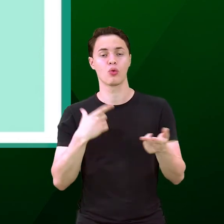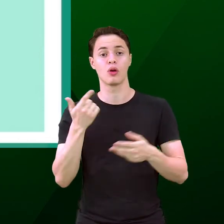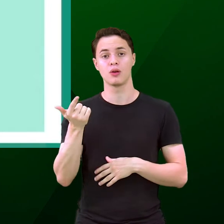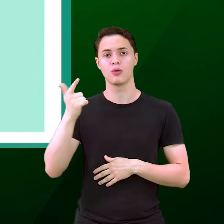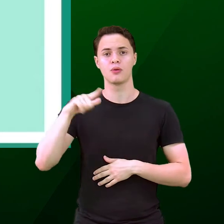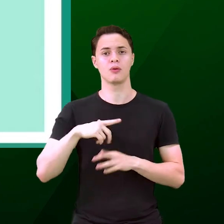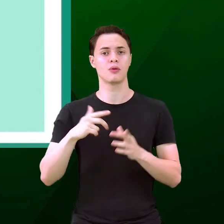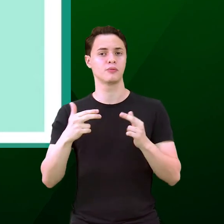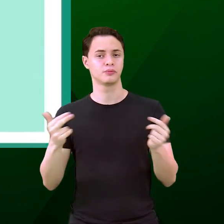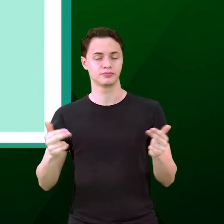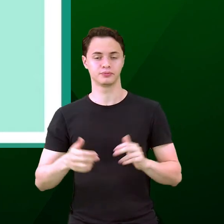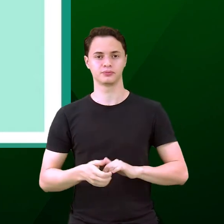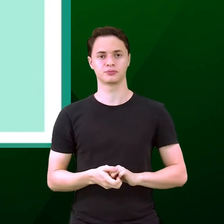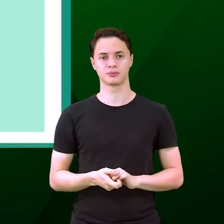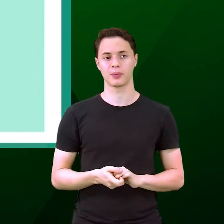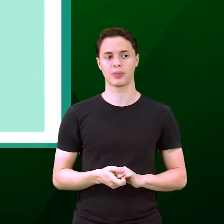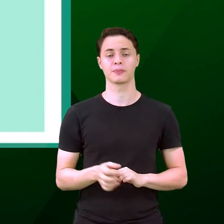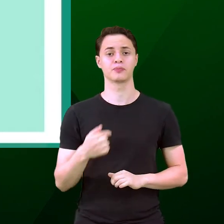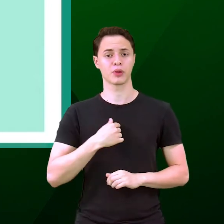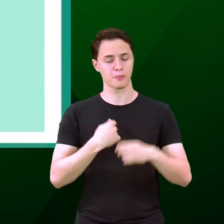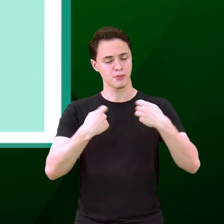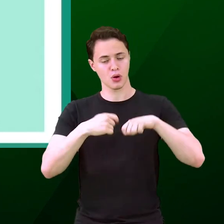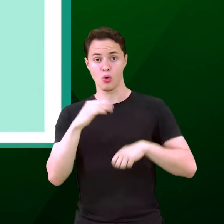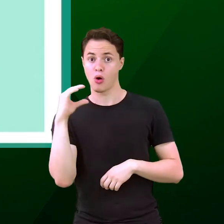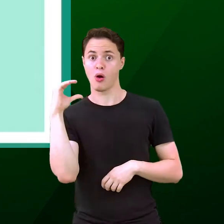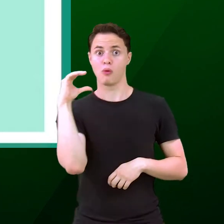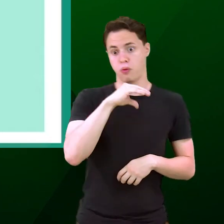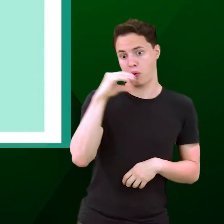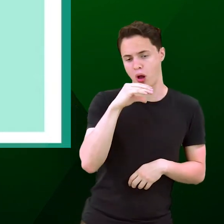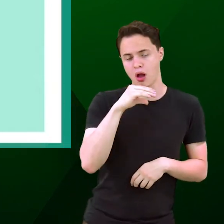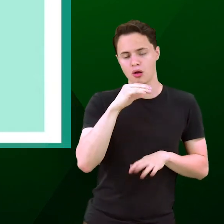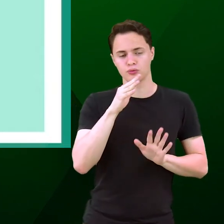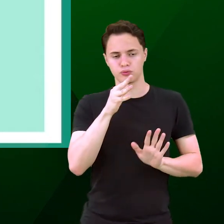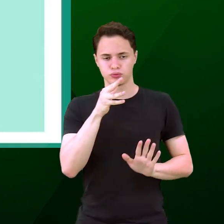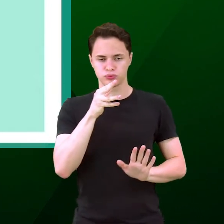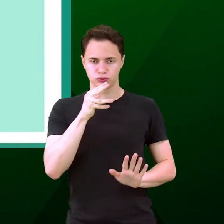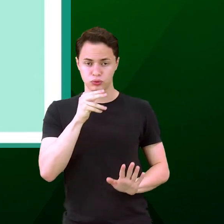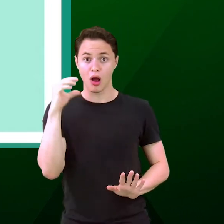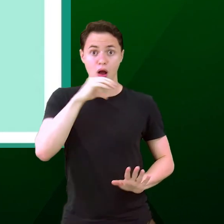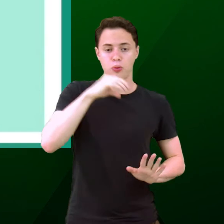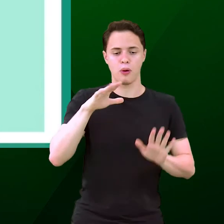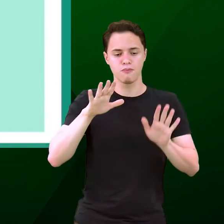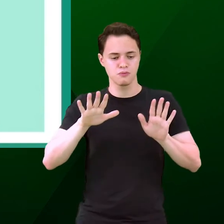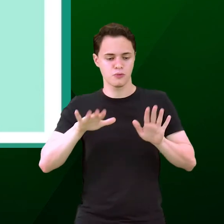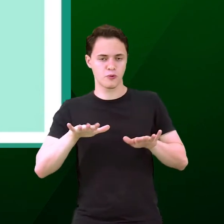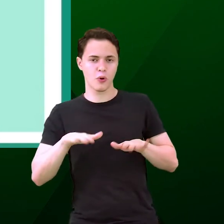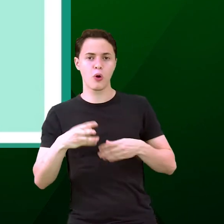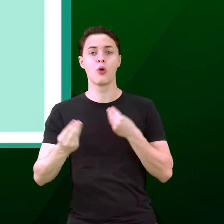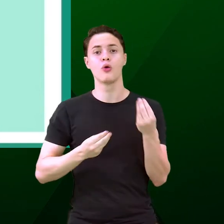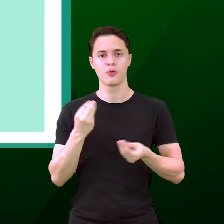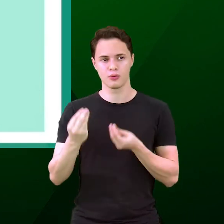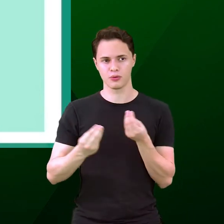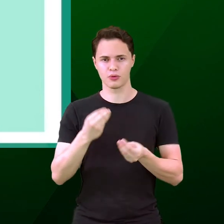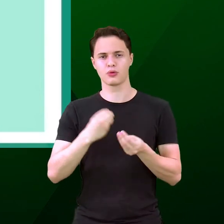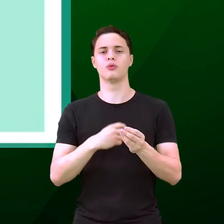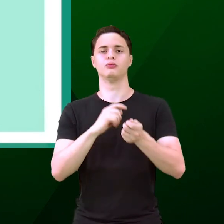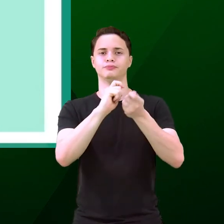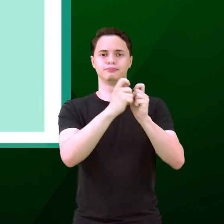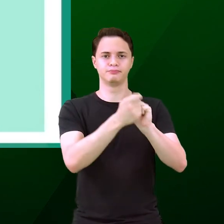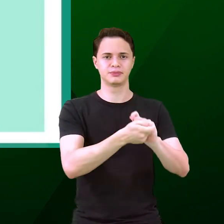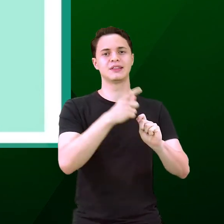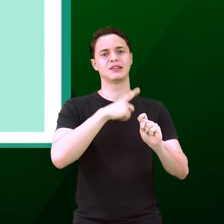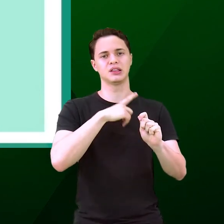você já sabe que está, né, dentro daquele planejamento que você fez para aquele dia. Tá? E aí tem os outros cálculos